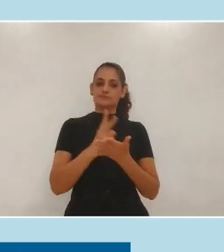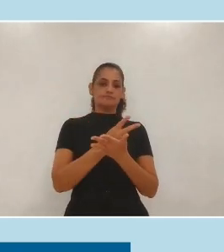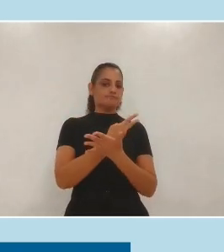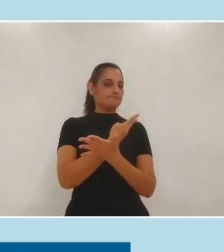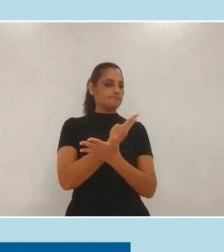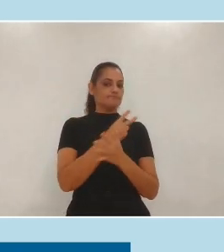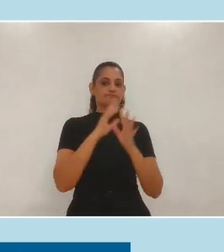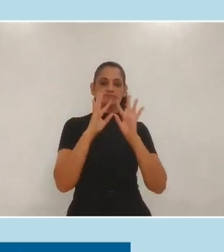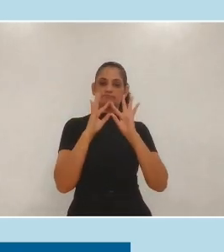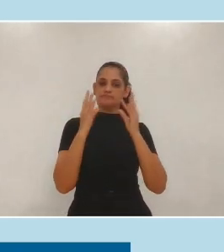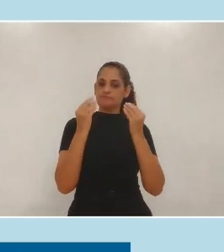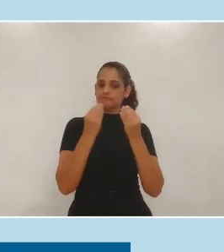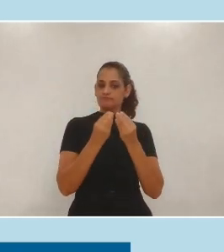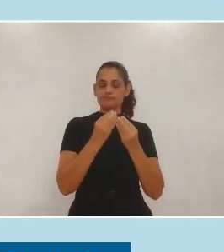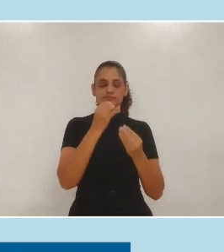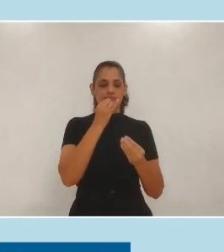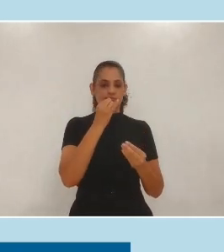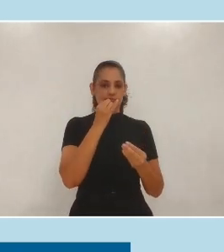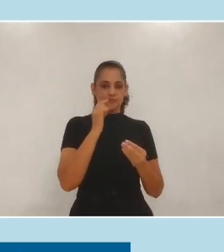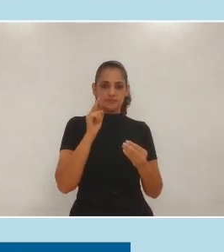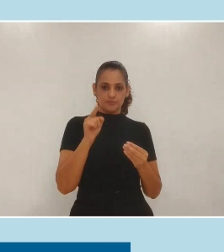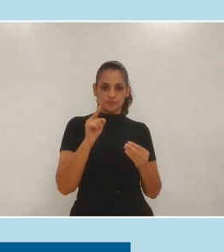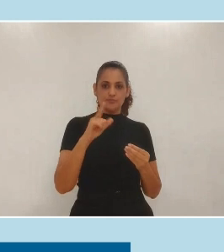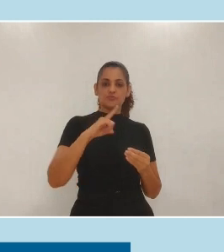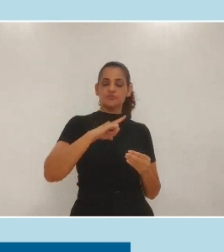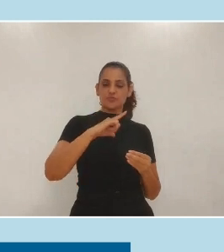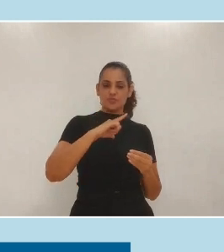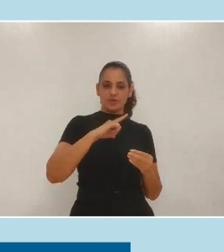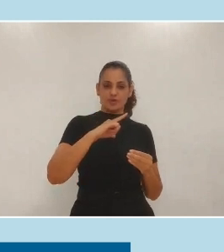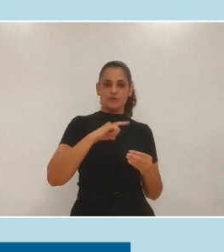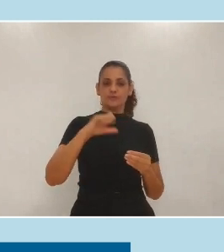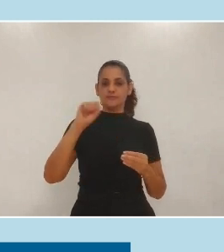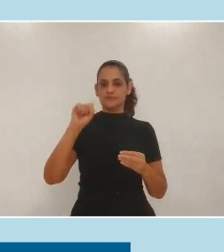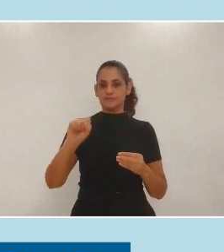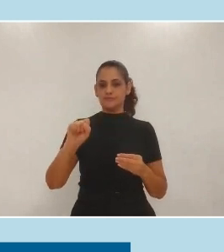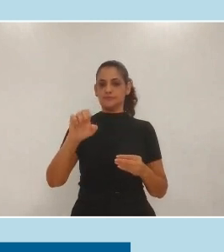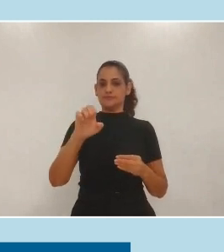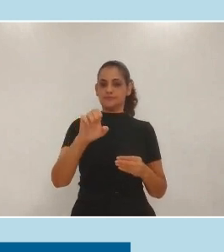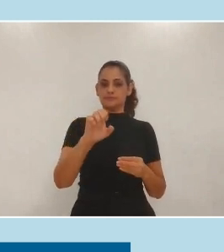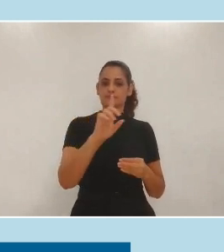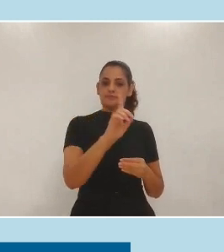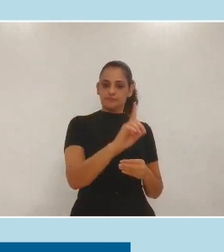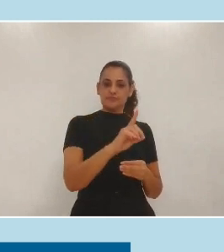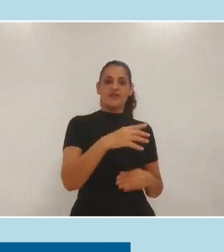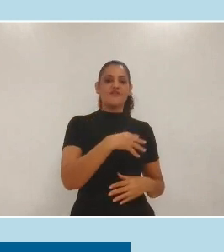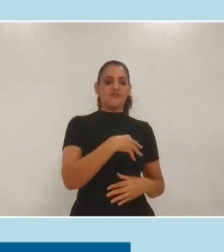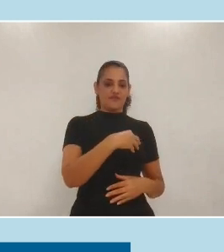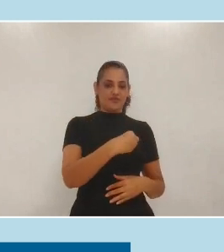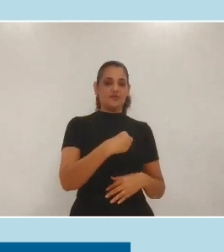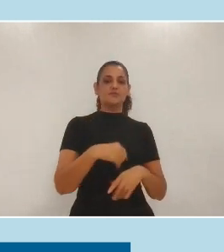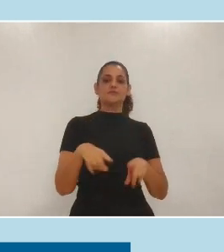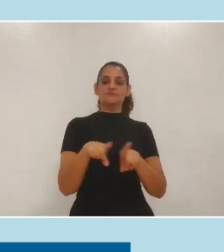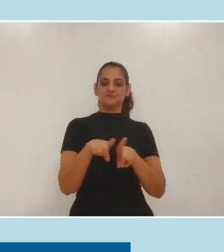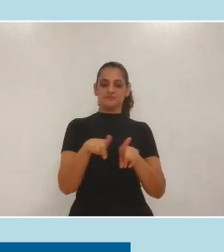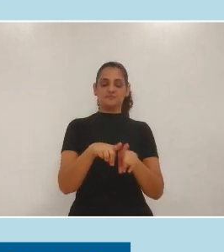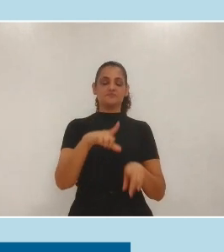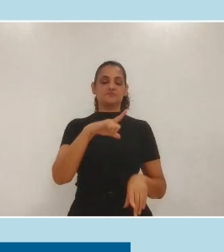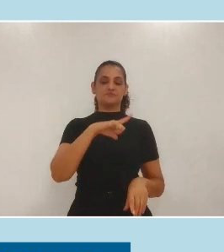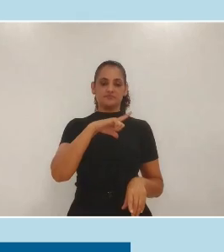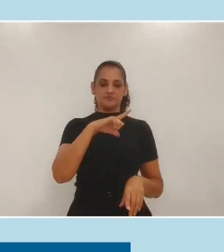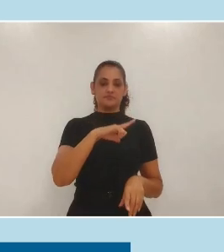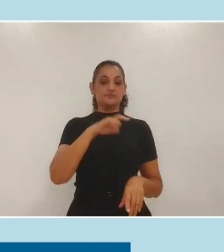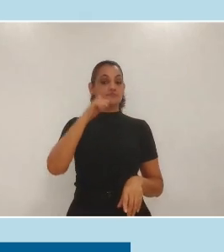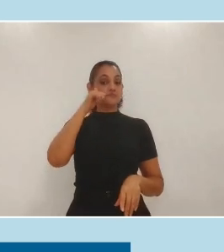você tem síndrome de Ehlers-Danlos, provavelmente os seus filhos terão. Então, as